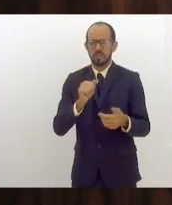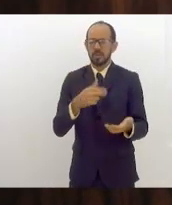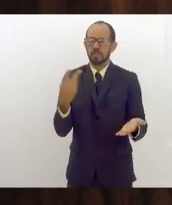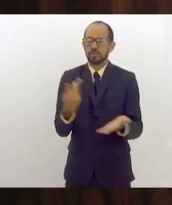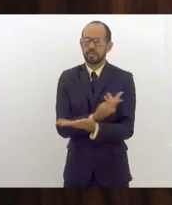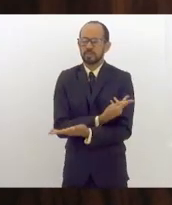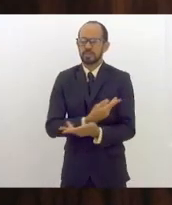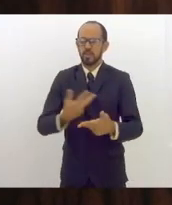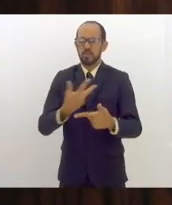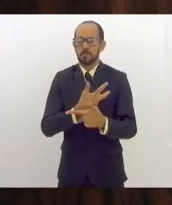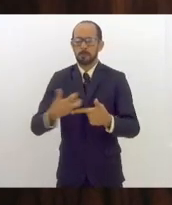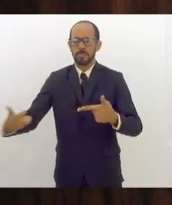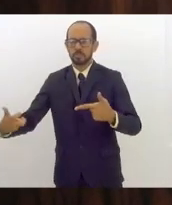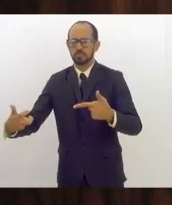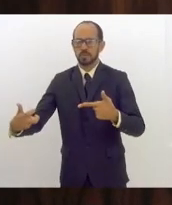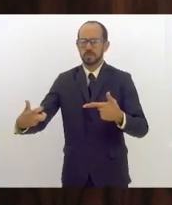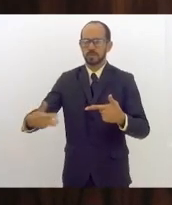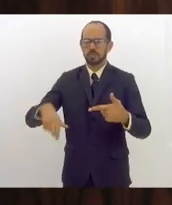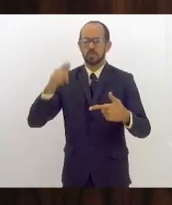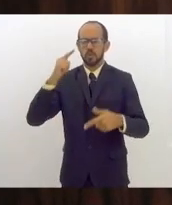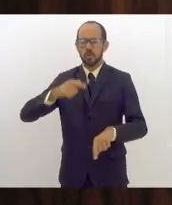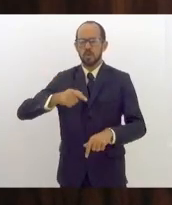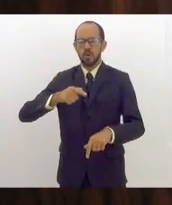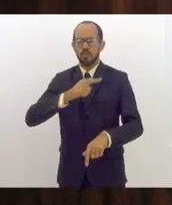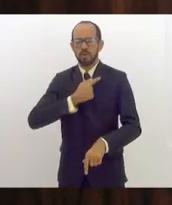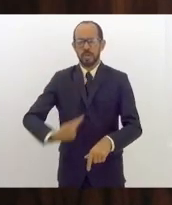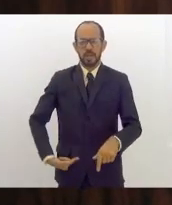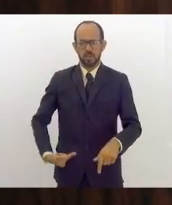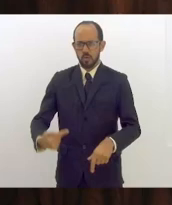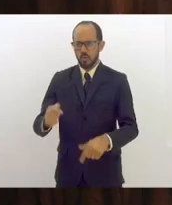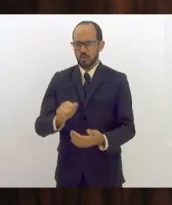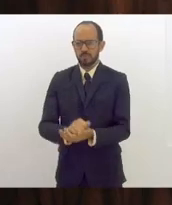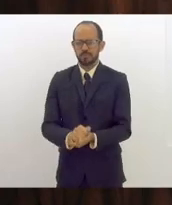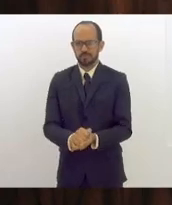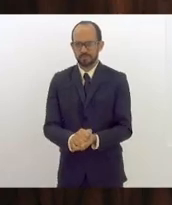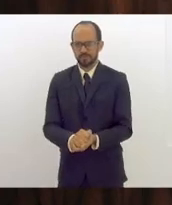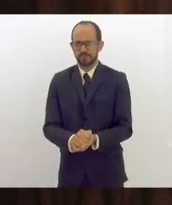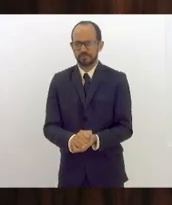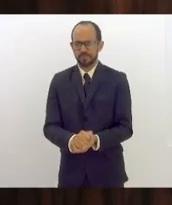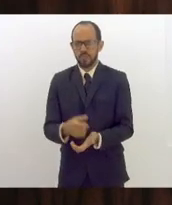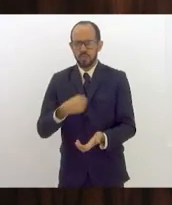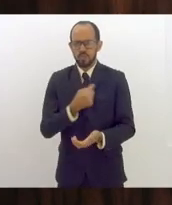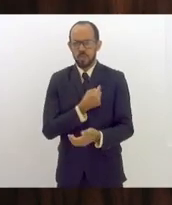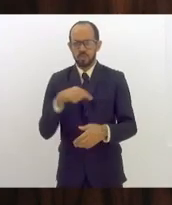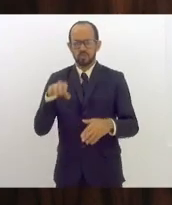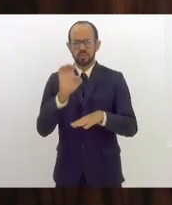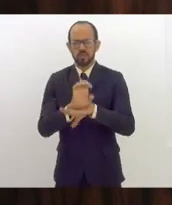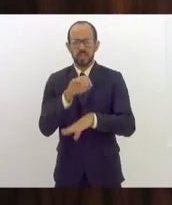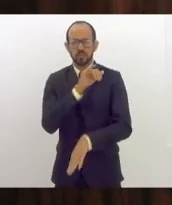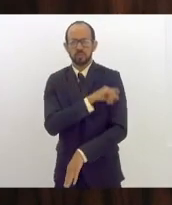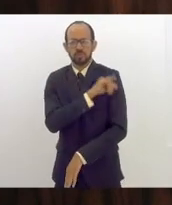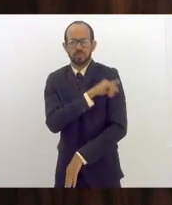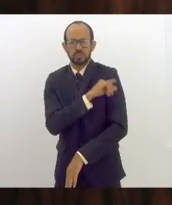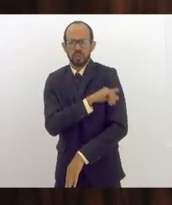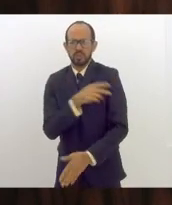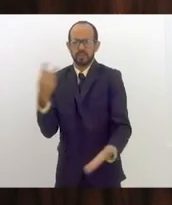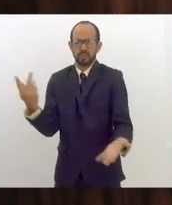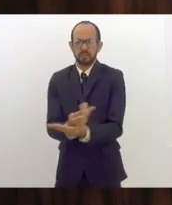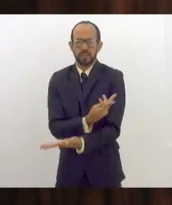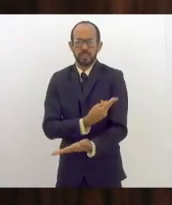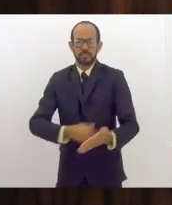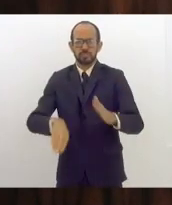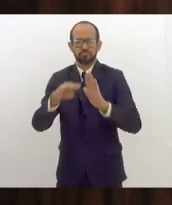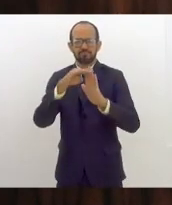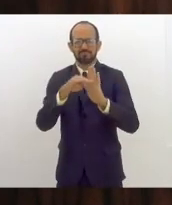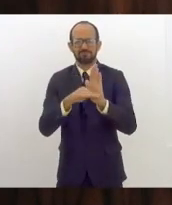Governador no cargo afastado o nosso Estado do Rio de Janeiro vive um processo histórico às